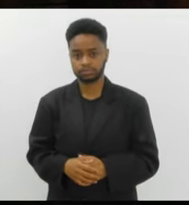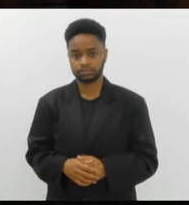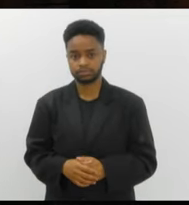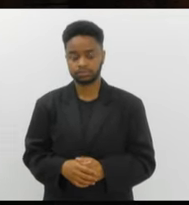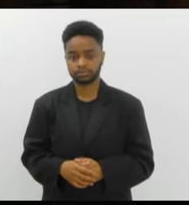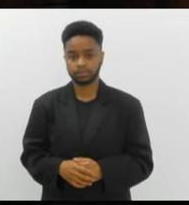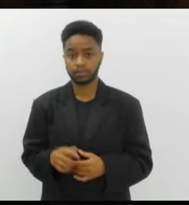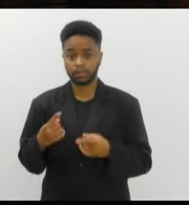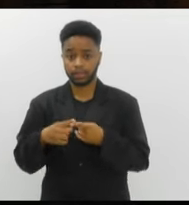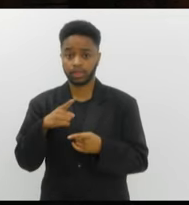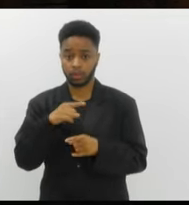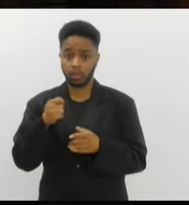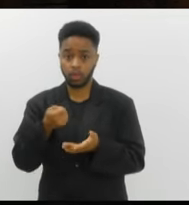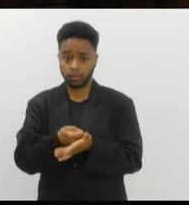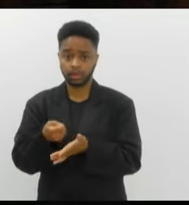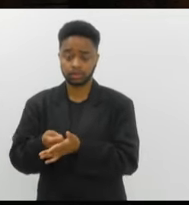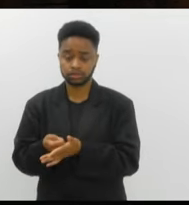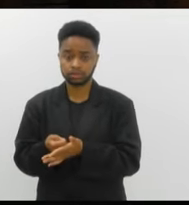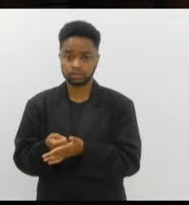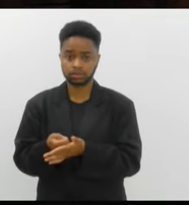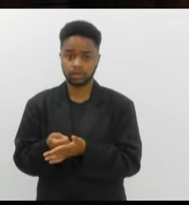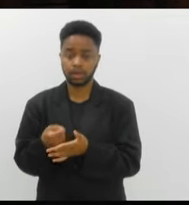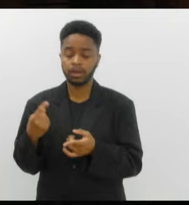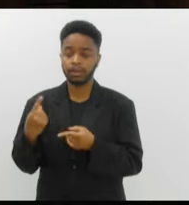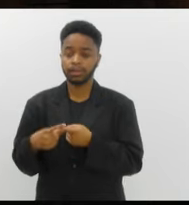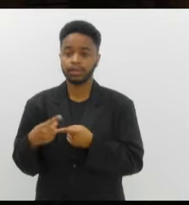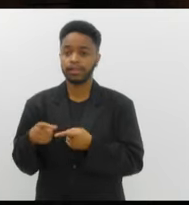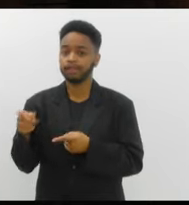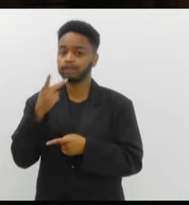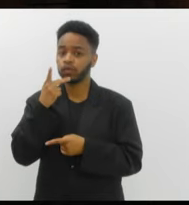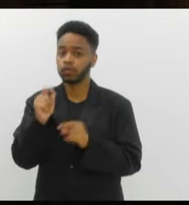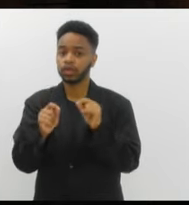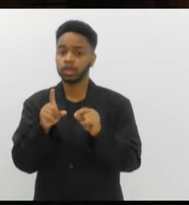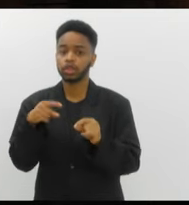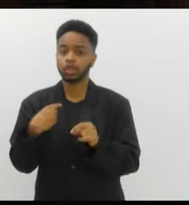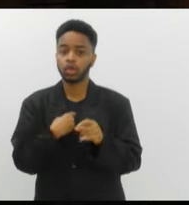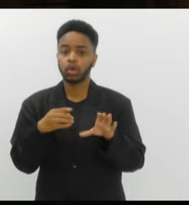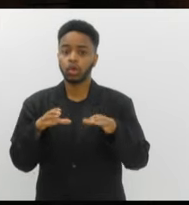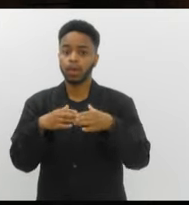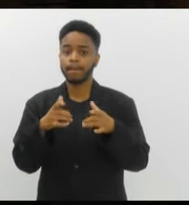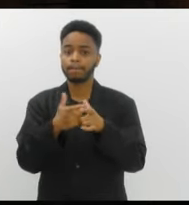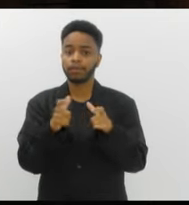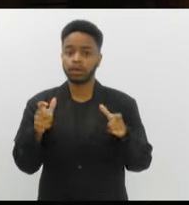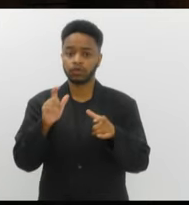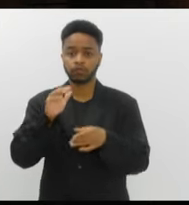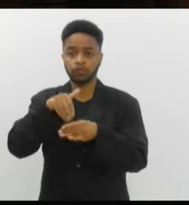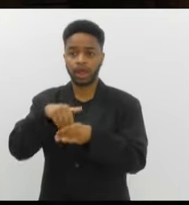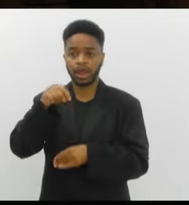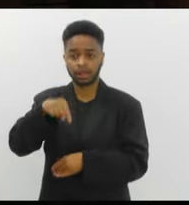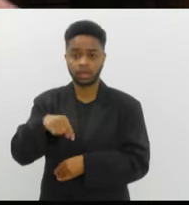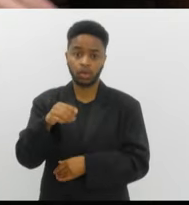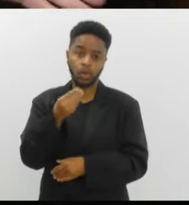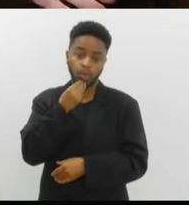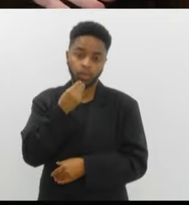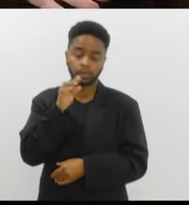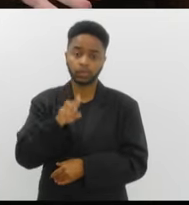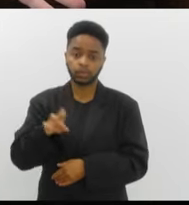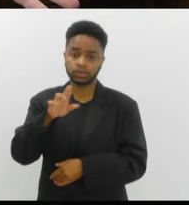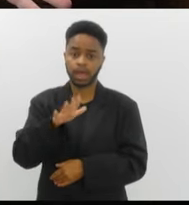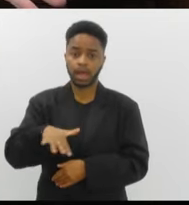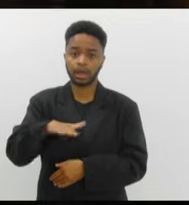porque ele tem obrigação de defender. Até porque ele disse que, não, porque a nossa bancada, a maioria foi eleita na cidade do Rio de Janeiro. Claro, usando a máquina pública,